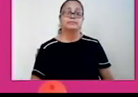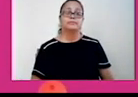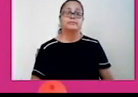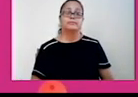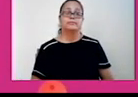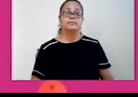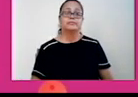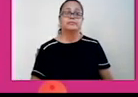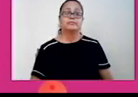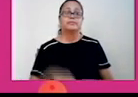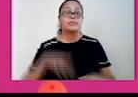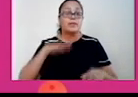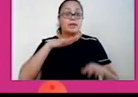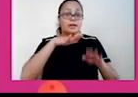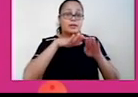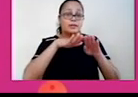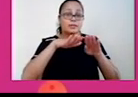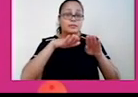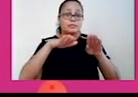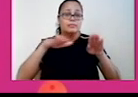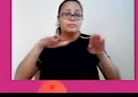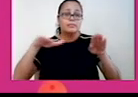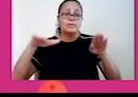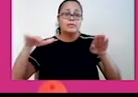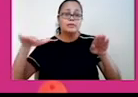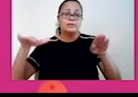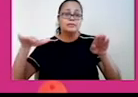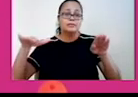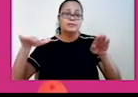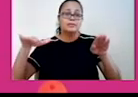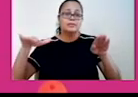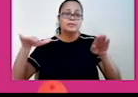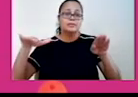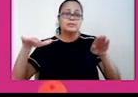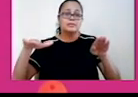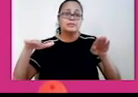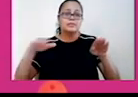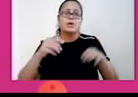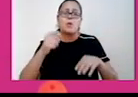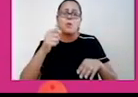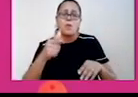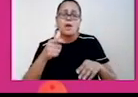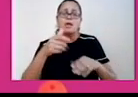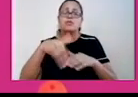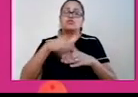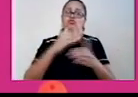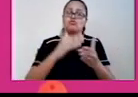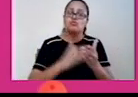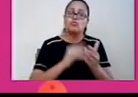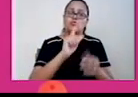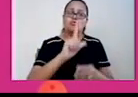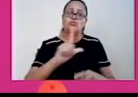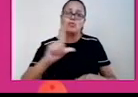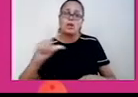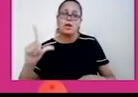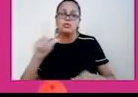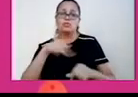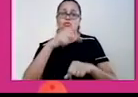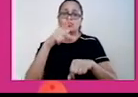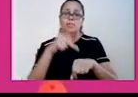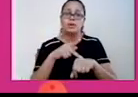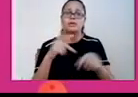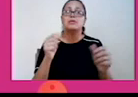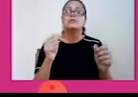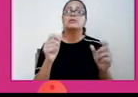As planícies. Como a gente tem essa imagem aqui que ilustra uma planície, ela está em quase todo o leste do país, ou seja, na proximidade lá do mar,